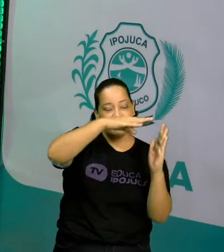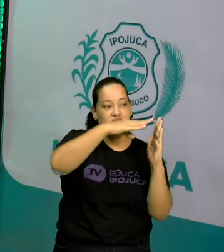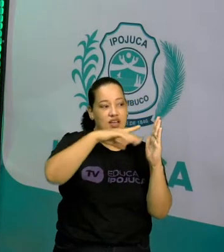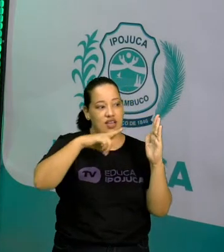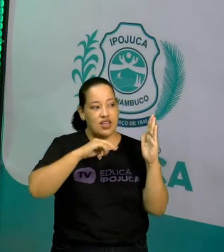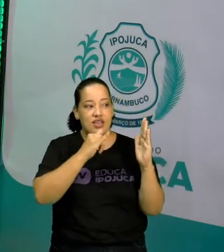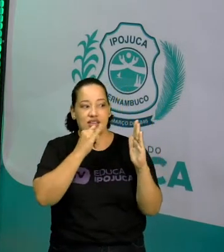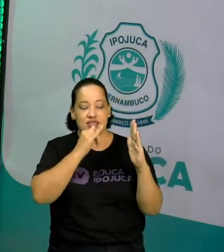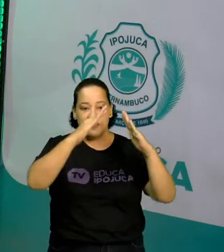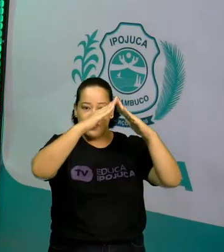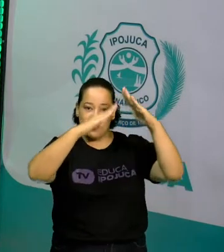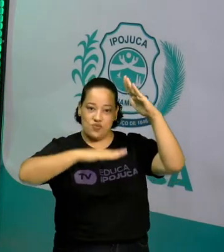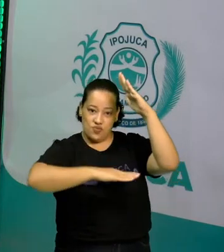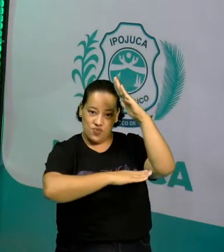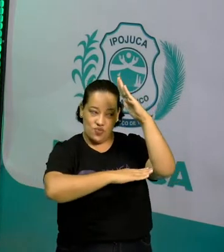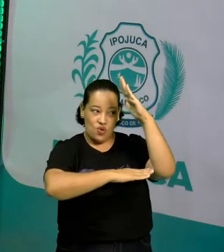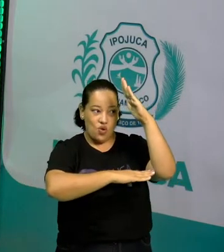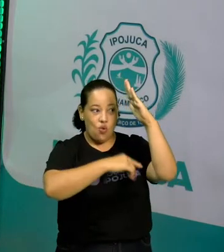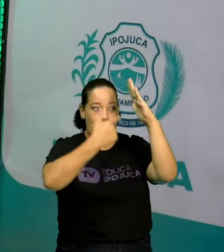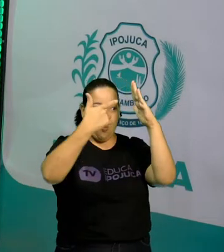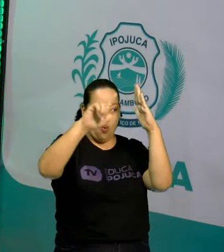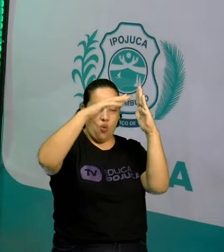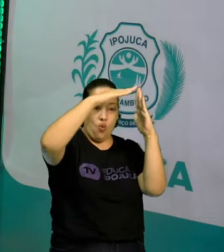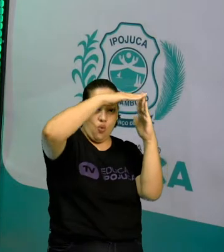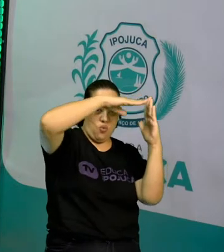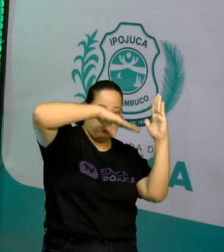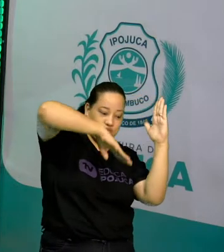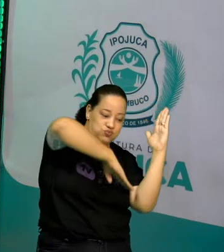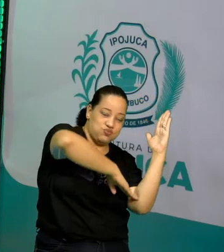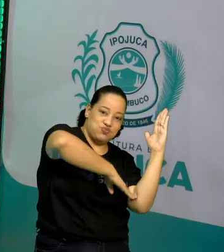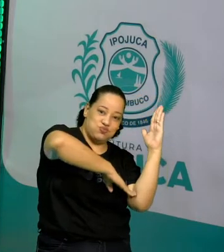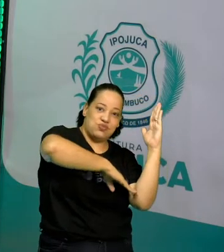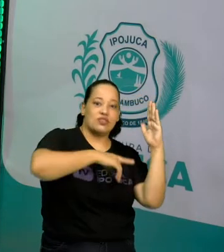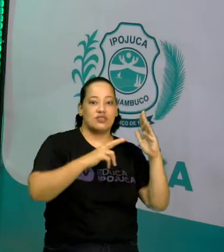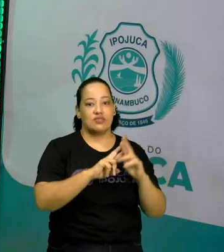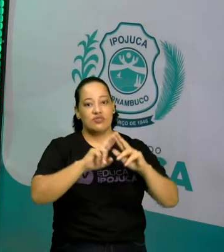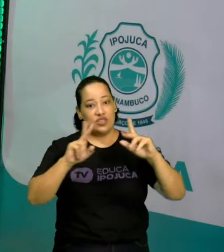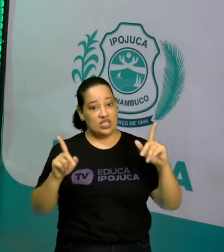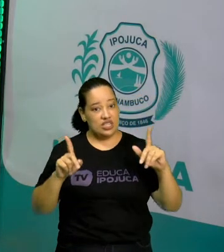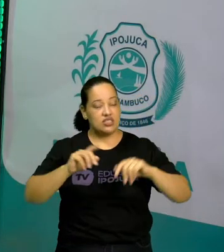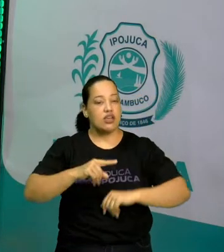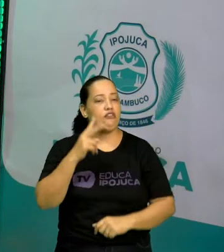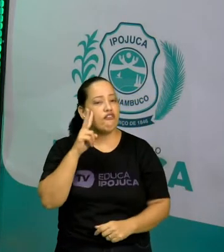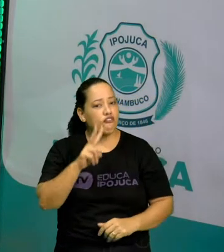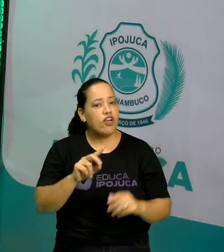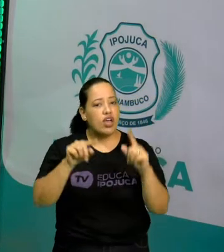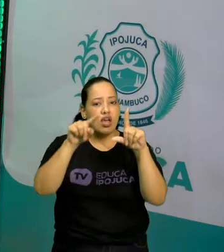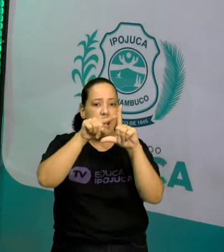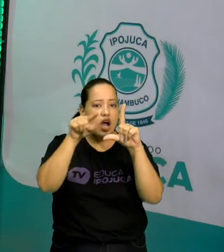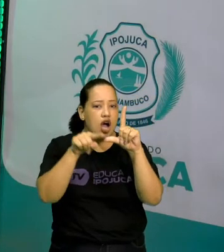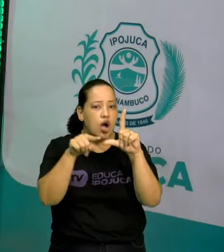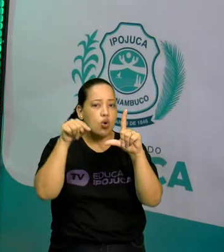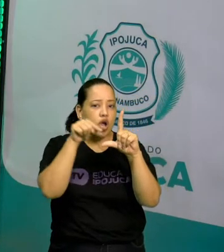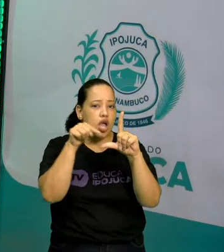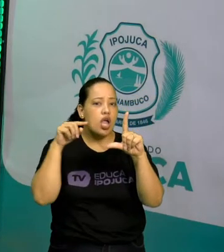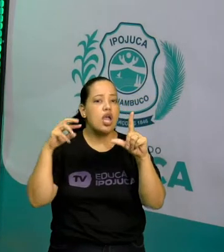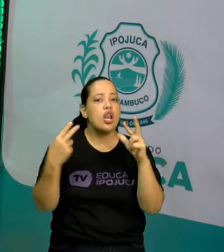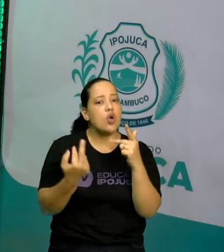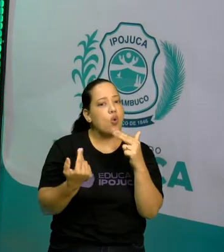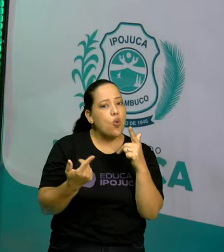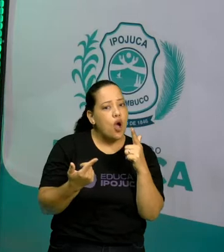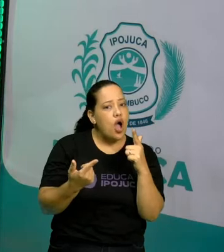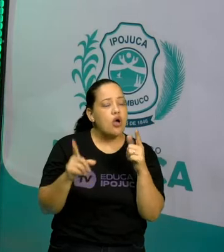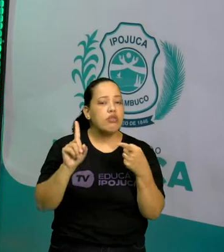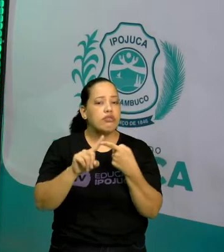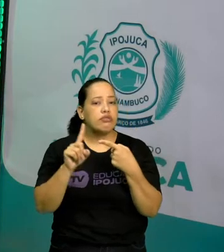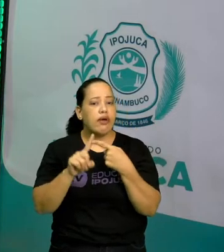diferente. Então, o que você tem que observar? Se os ângulos correspondentes são iguais e se os